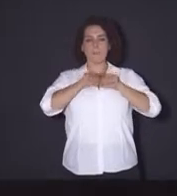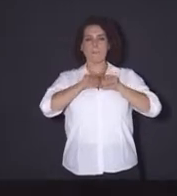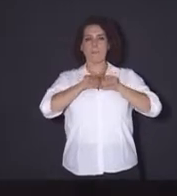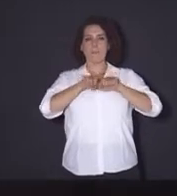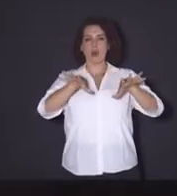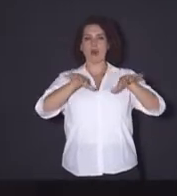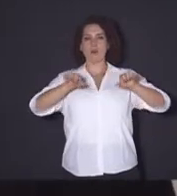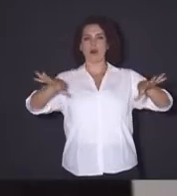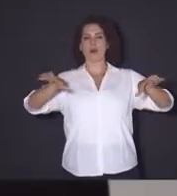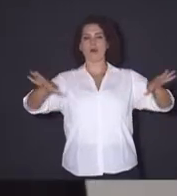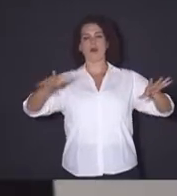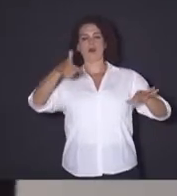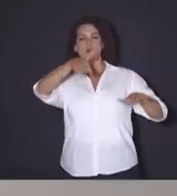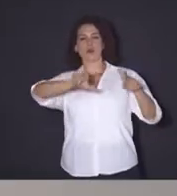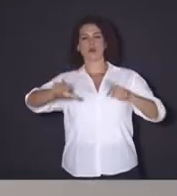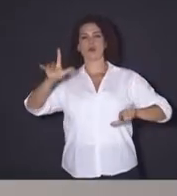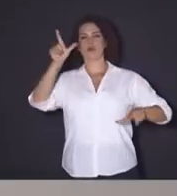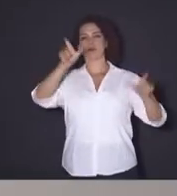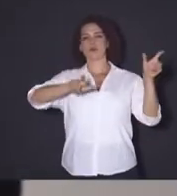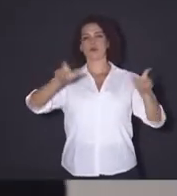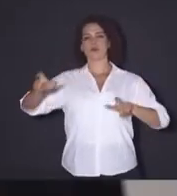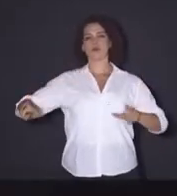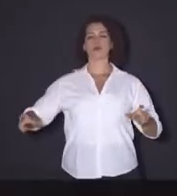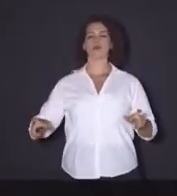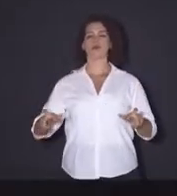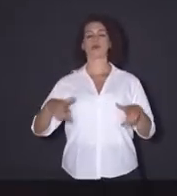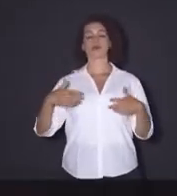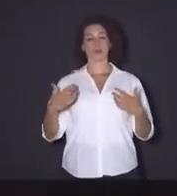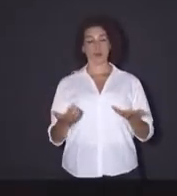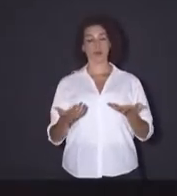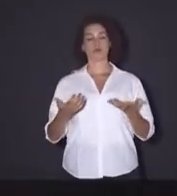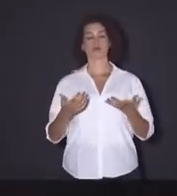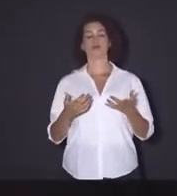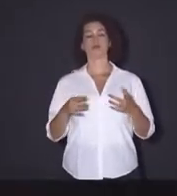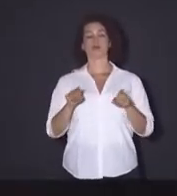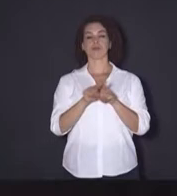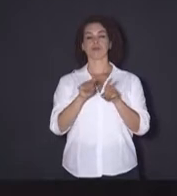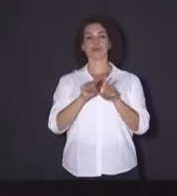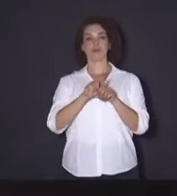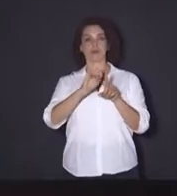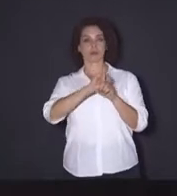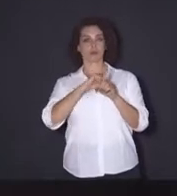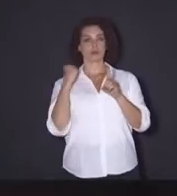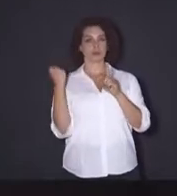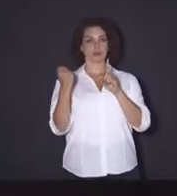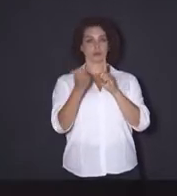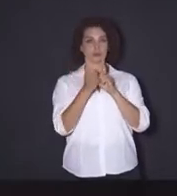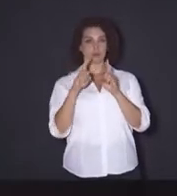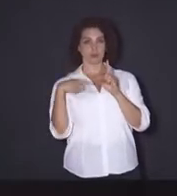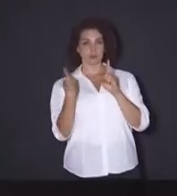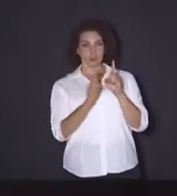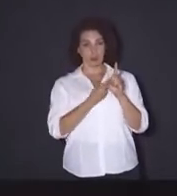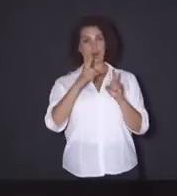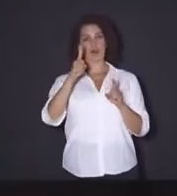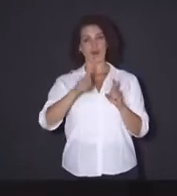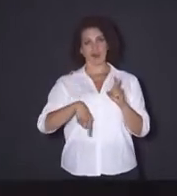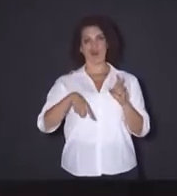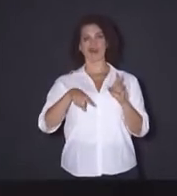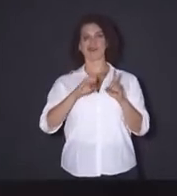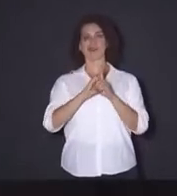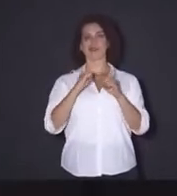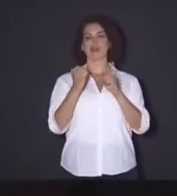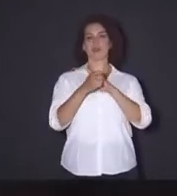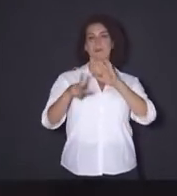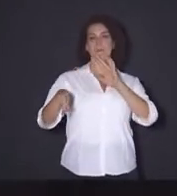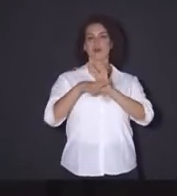outras coisas que podem designar a nossa sociedade, nós podemos falar também que a nossa sociedade é a sociedade do compartilhamento. Portanto,